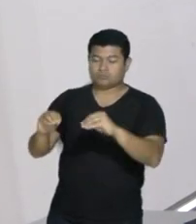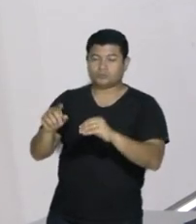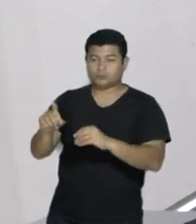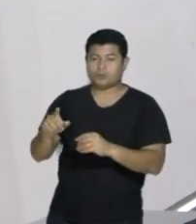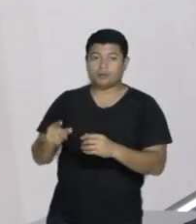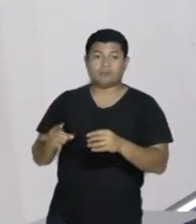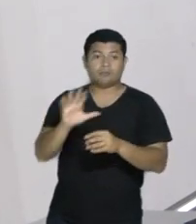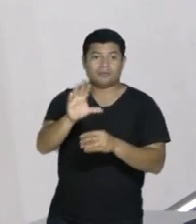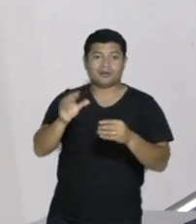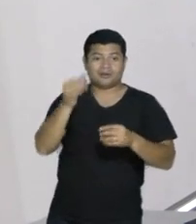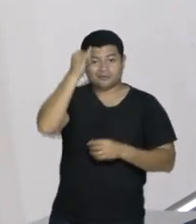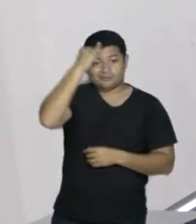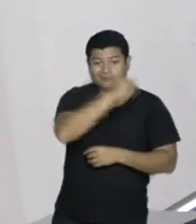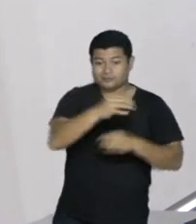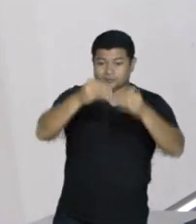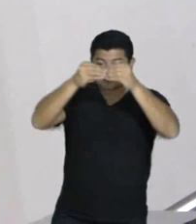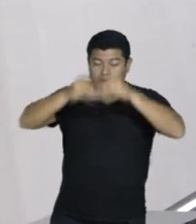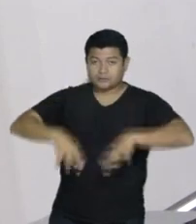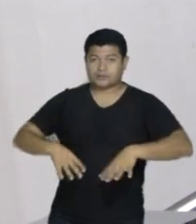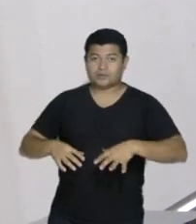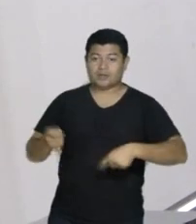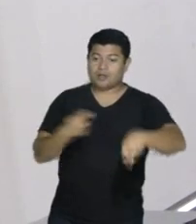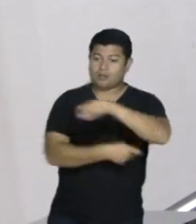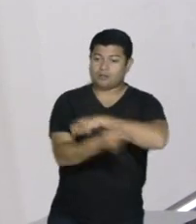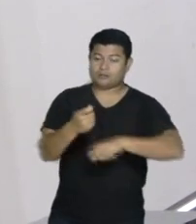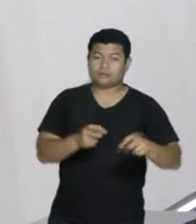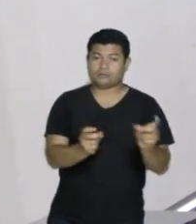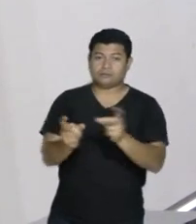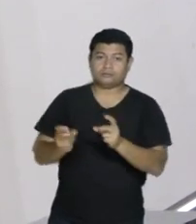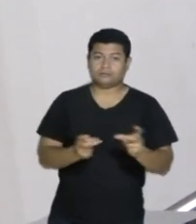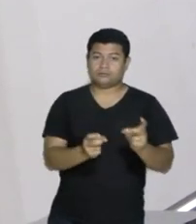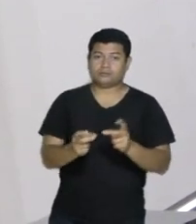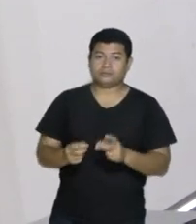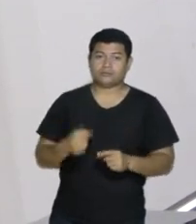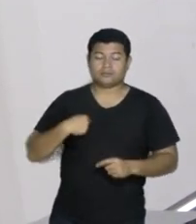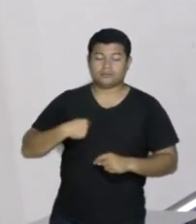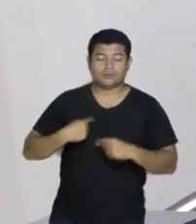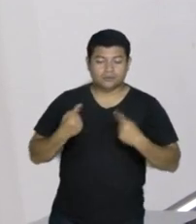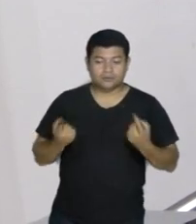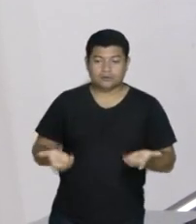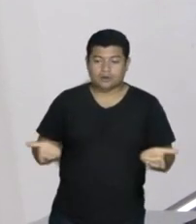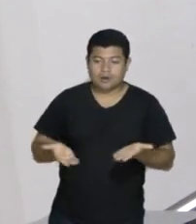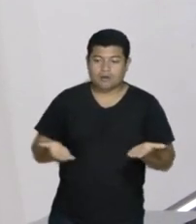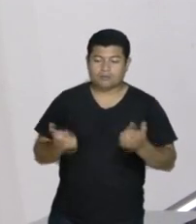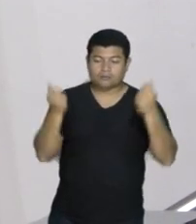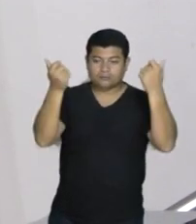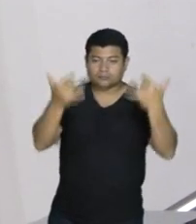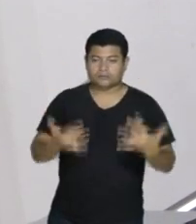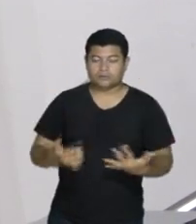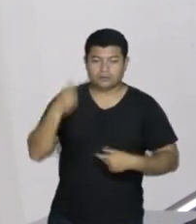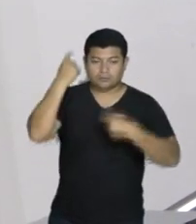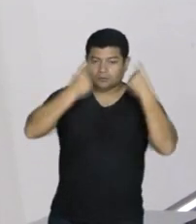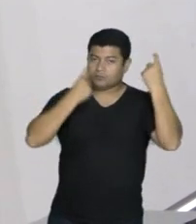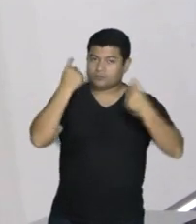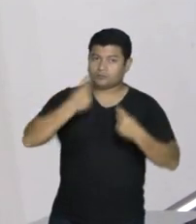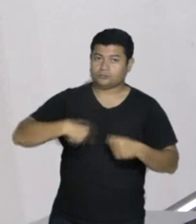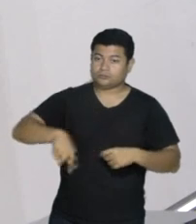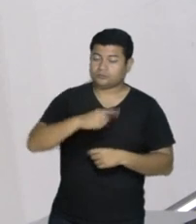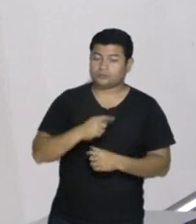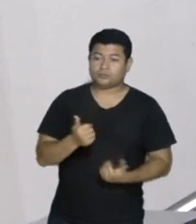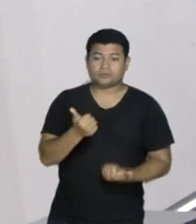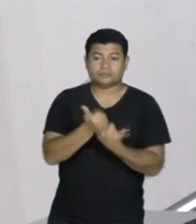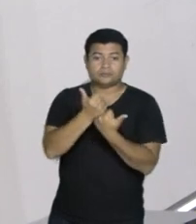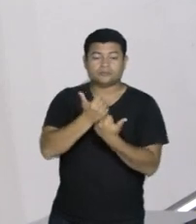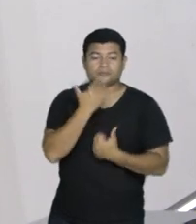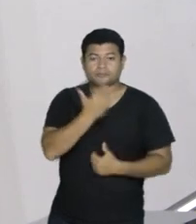comércio local e quando estiver acontecendo a obra do senhor presidente Então o que eu tinha era isso trazer essa preocupação é contando com a ajuda de todos